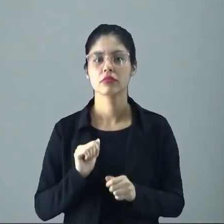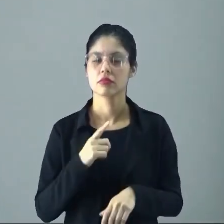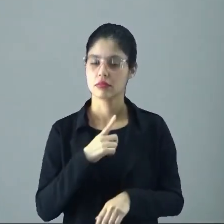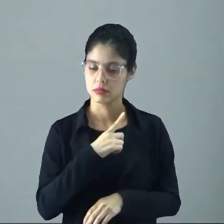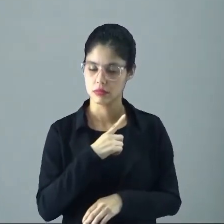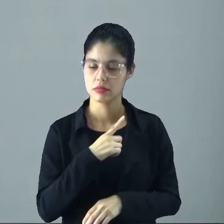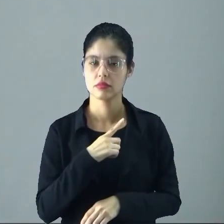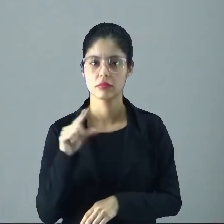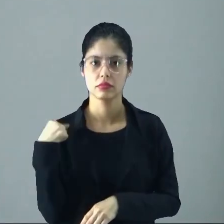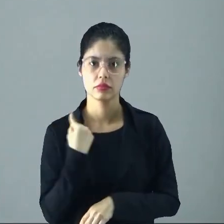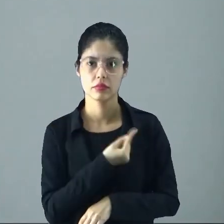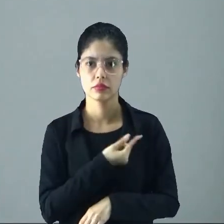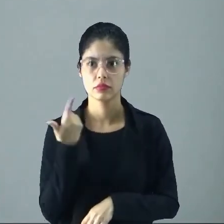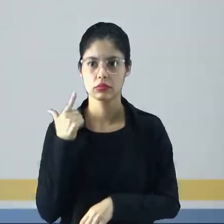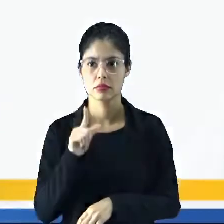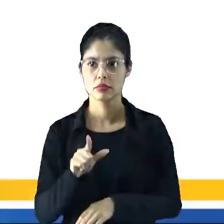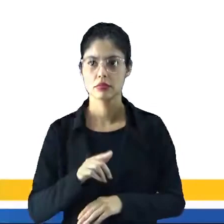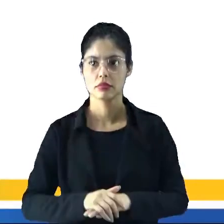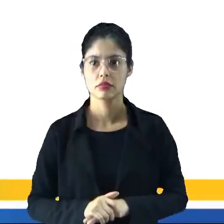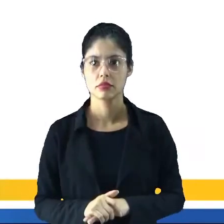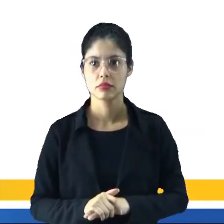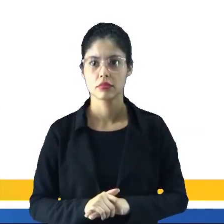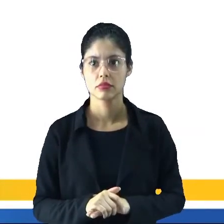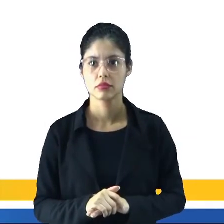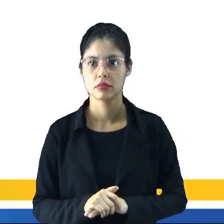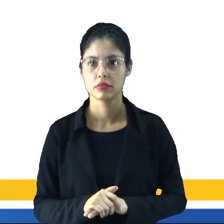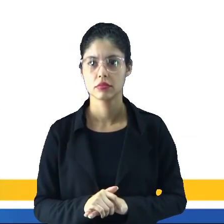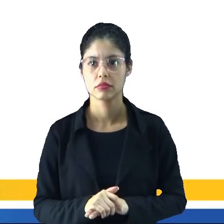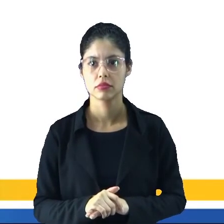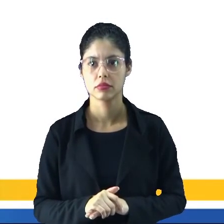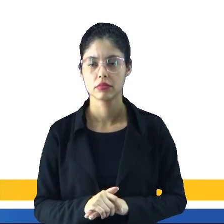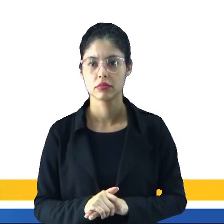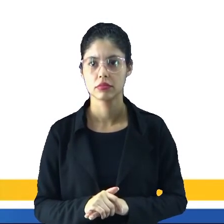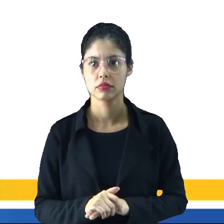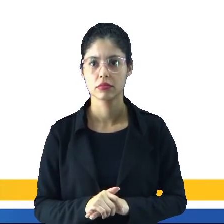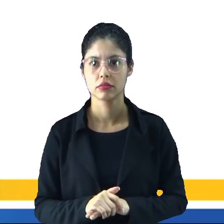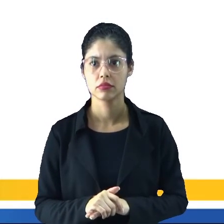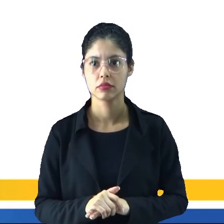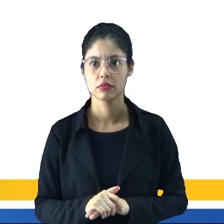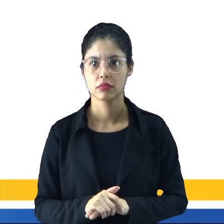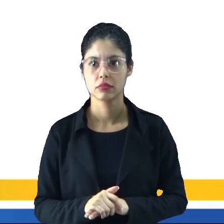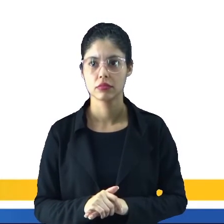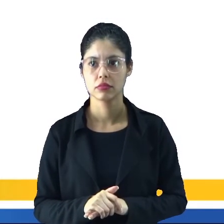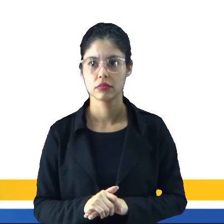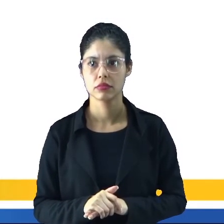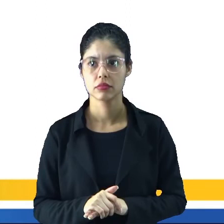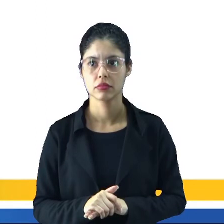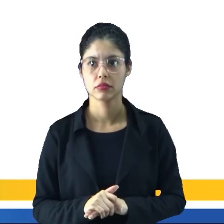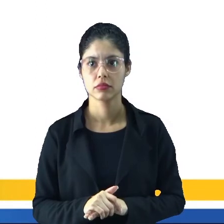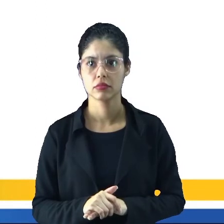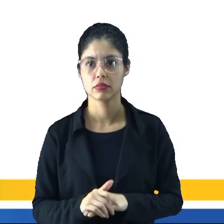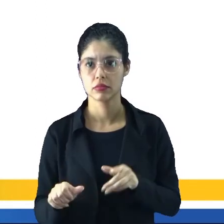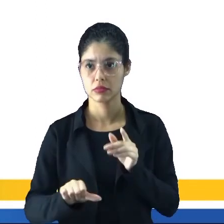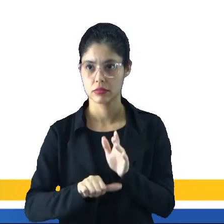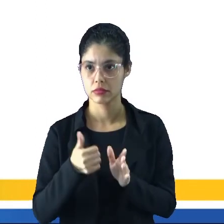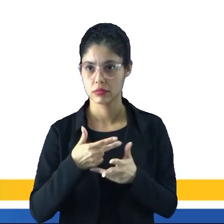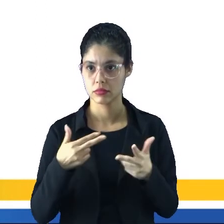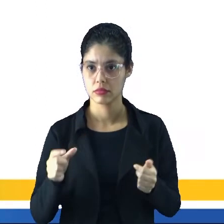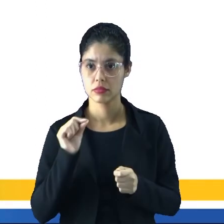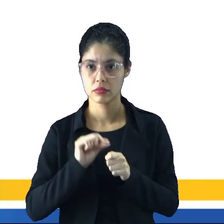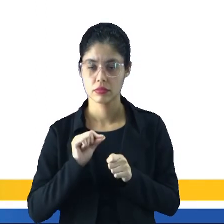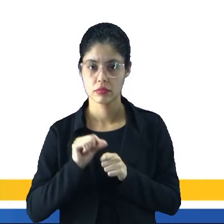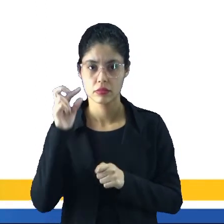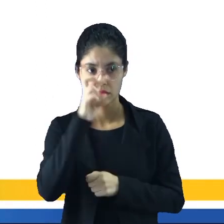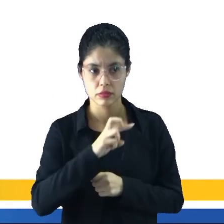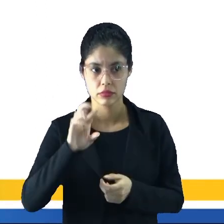economizar, a gente vai economizar, certo? Então vamos lá. A primeira coisa que a gente vai